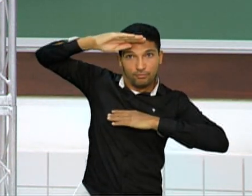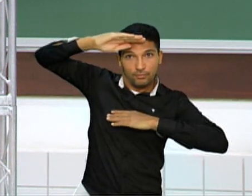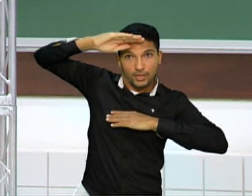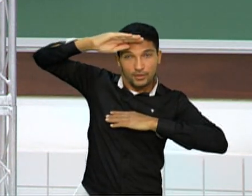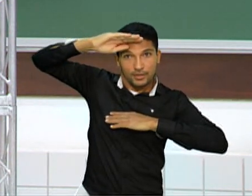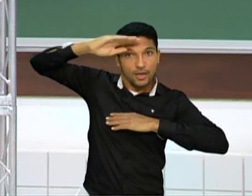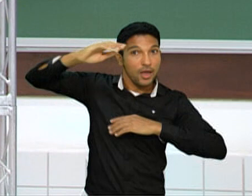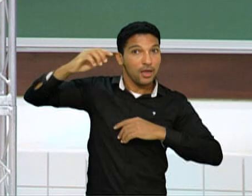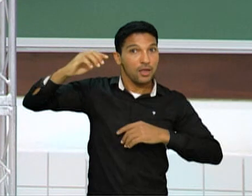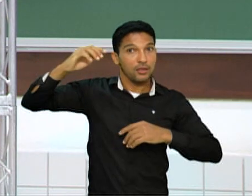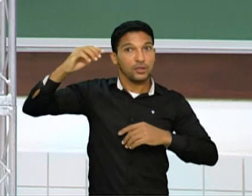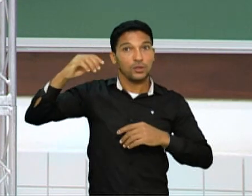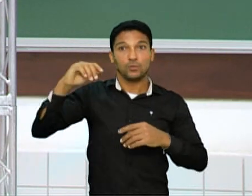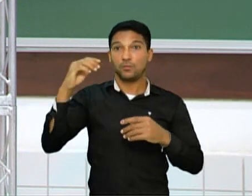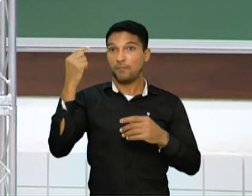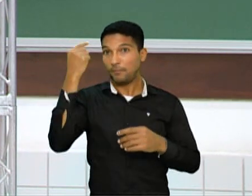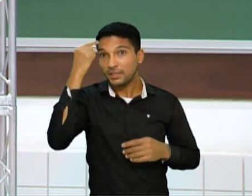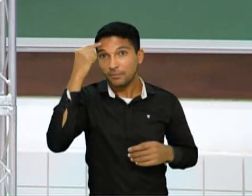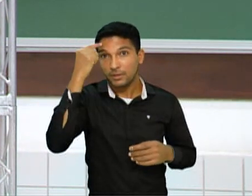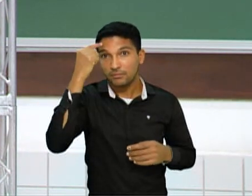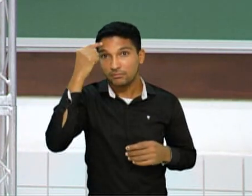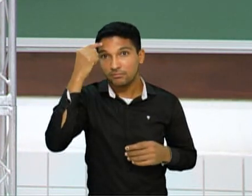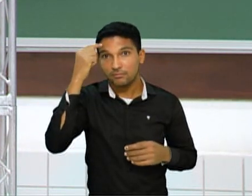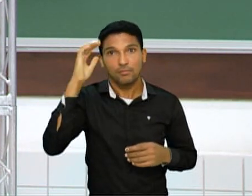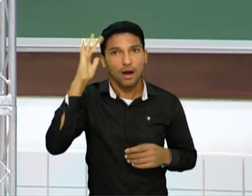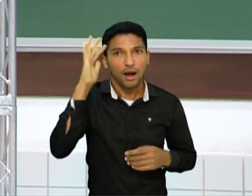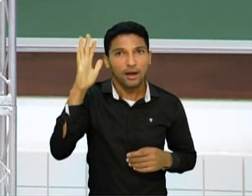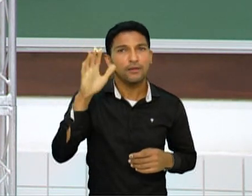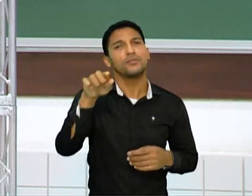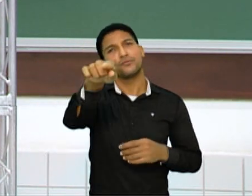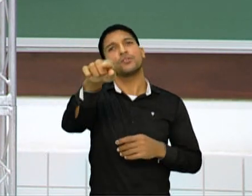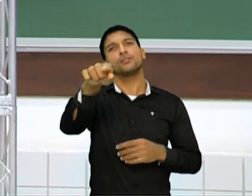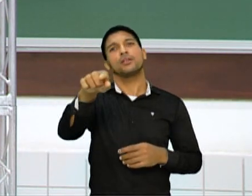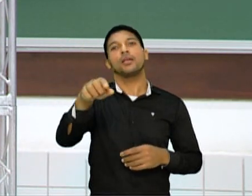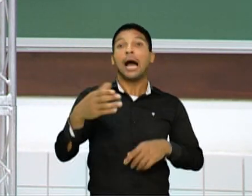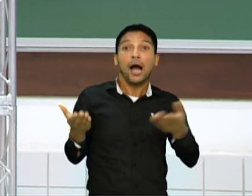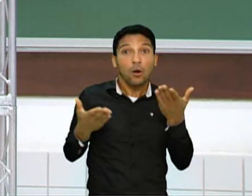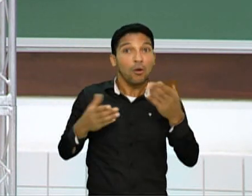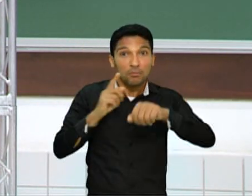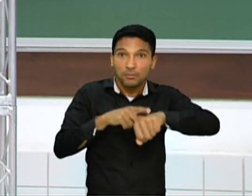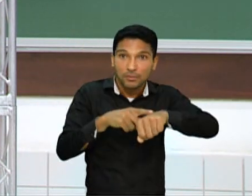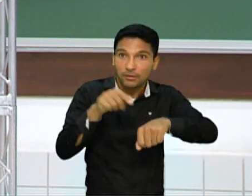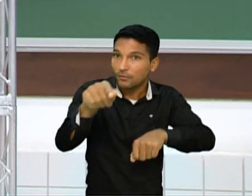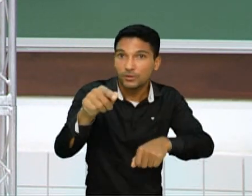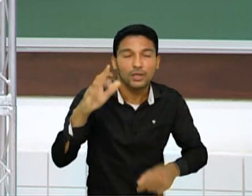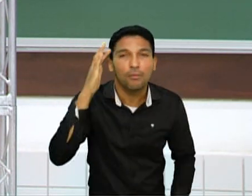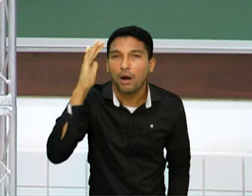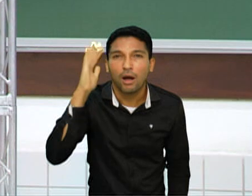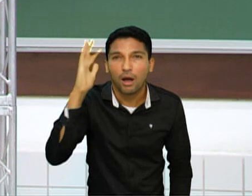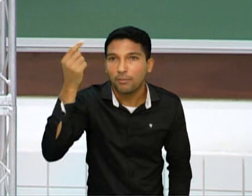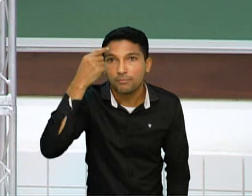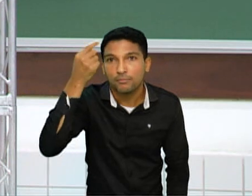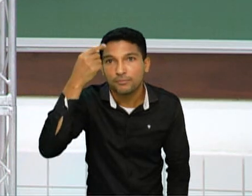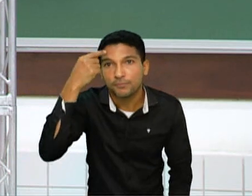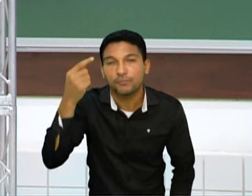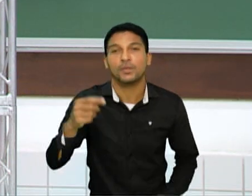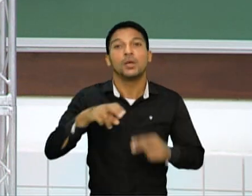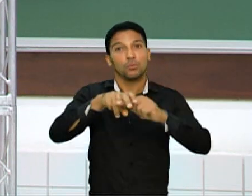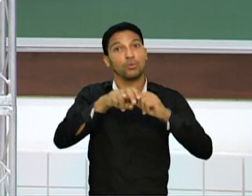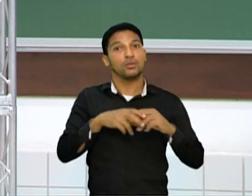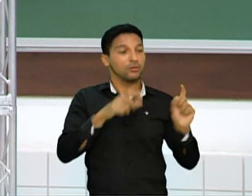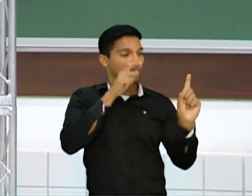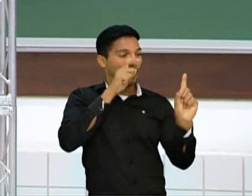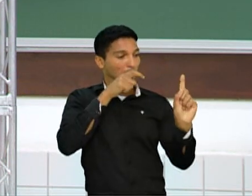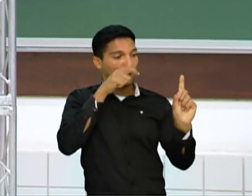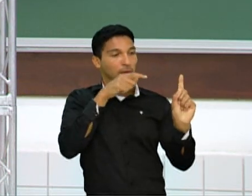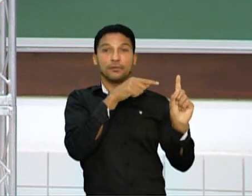sobre as coisas que estão à sua volta, sobre tudo aquilo que é da sua vida. Então, para o Descartes, a primeira parte do